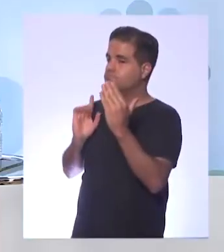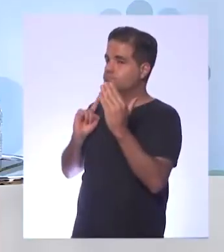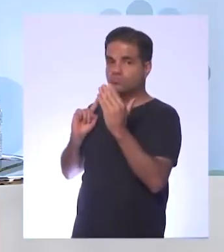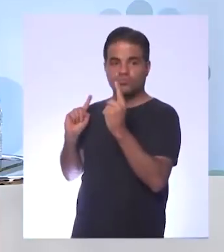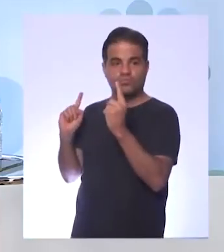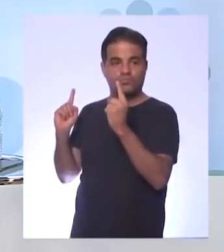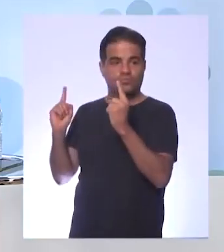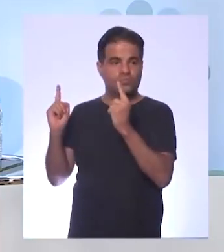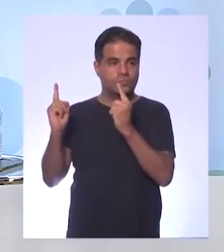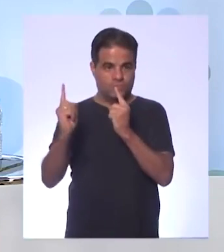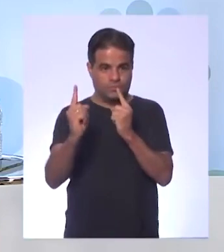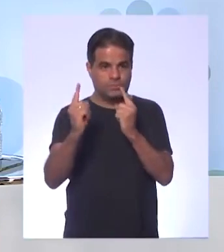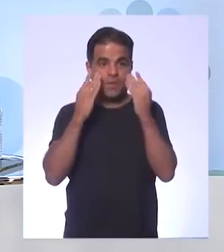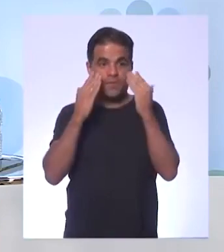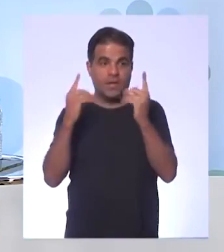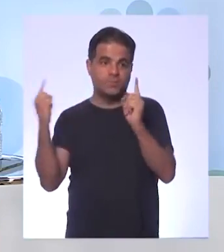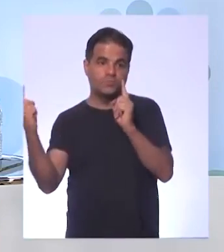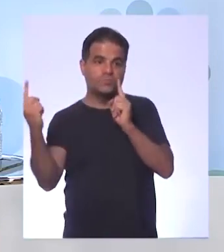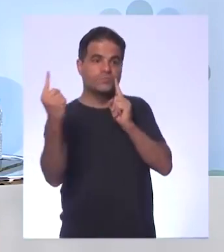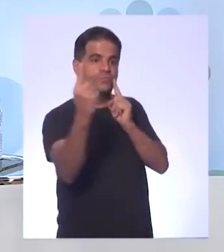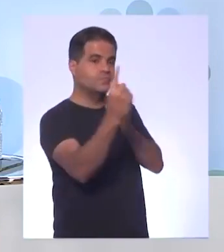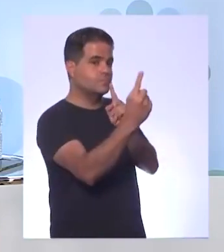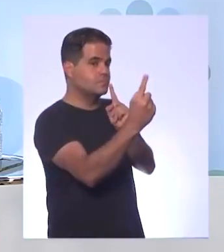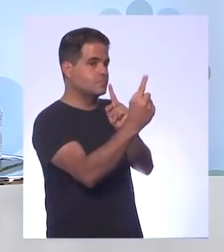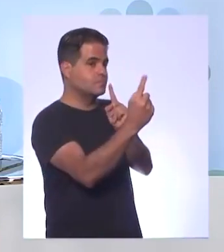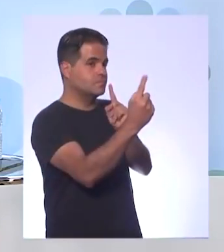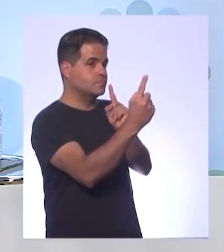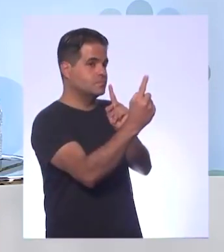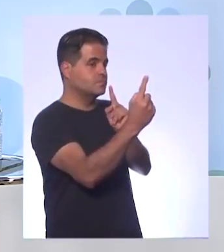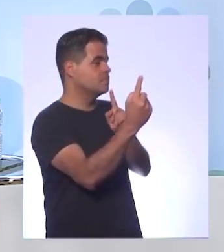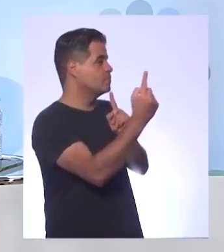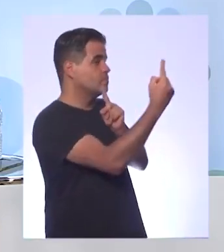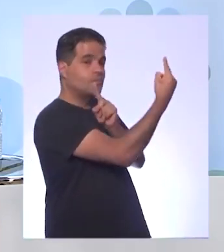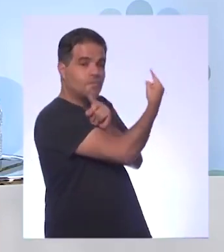giro, 1/4 de volta para frente. 1/4 de volta para o outro lado